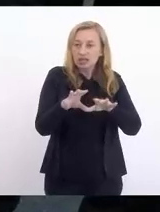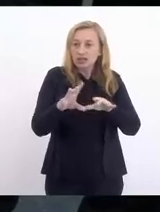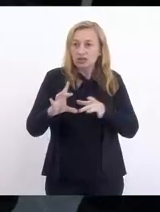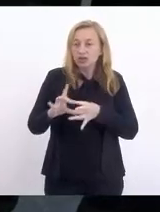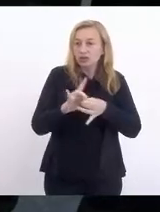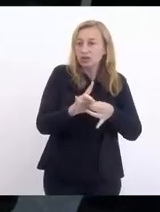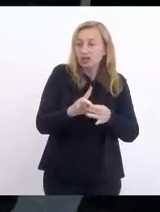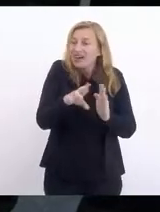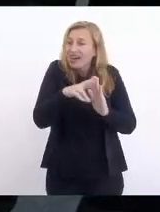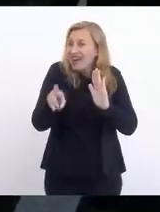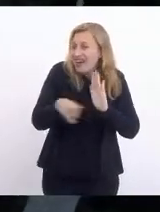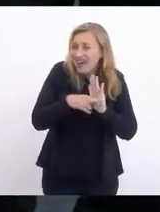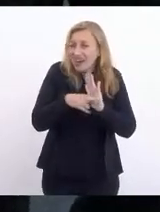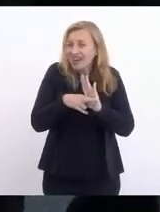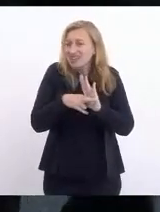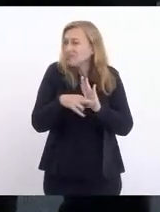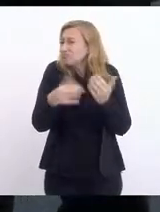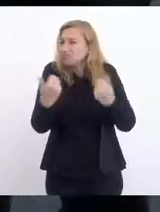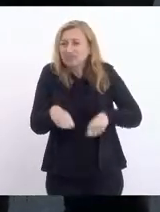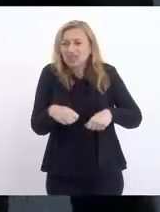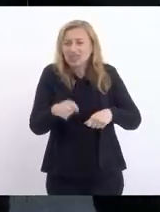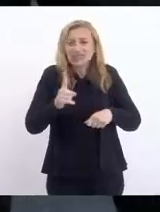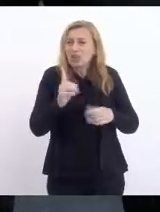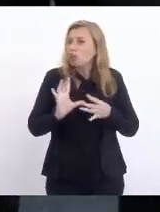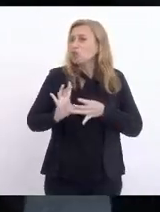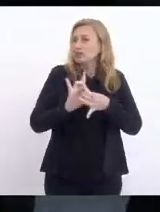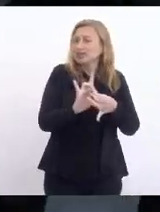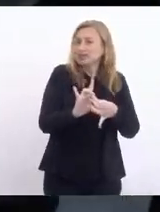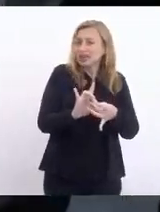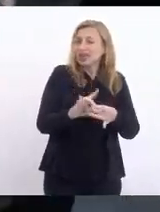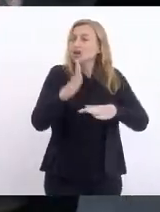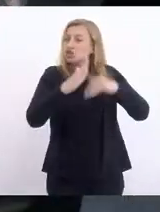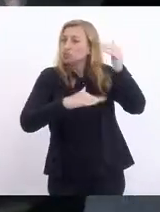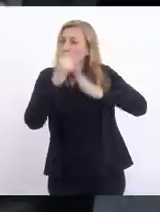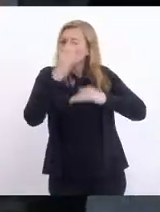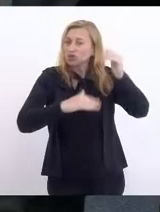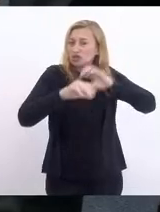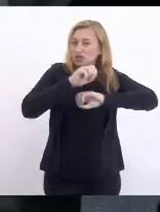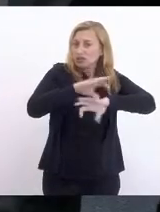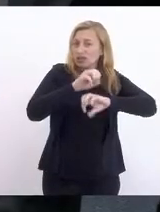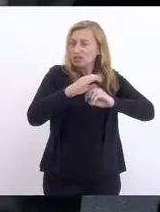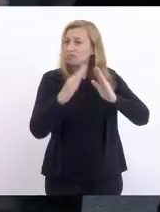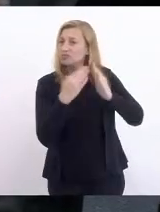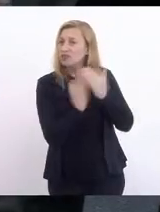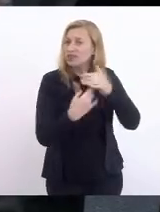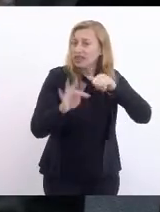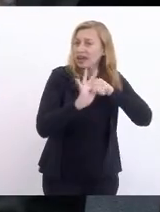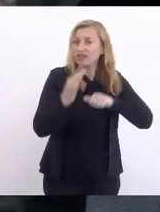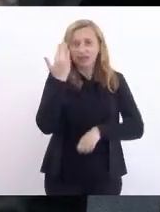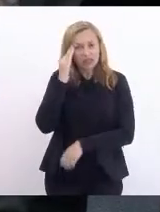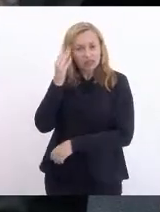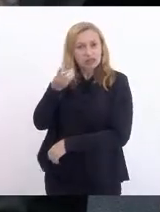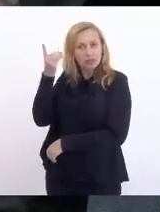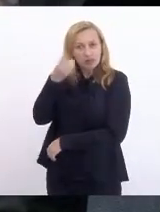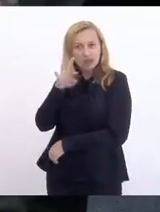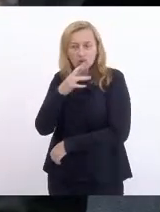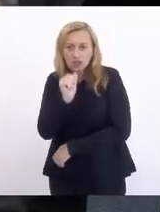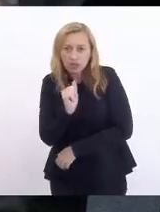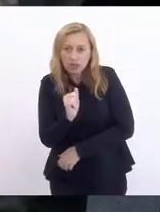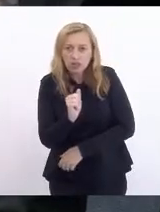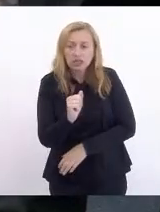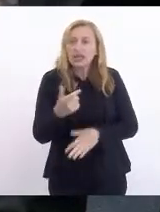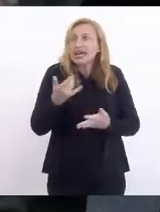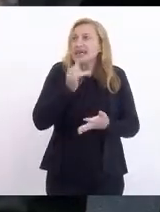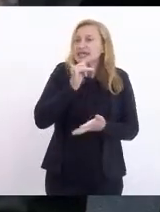exigências desnecessárias e que não foram fixadas para os profissionais de educação da Faetec entendeu Deputado Rodrigo não tem